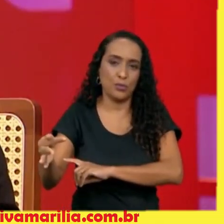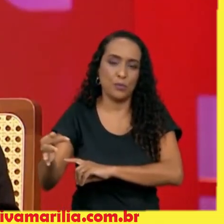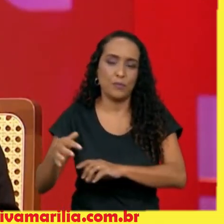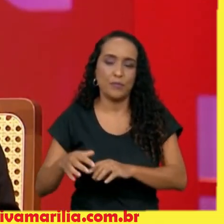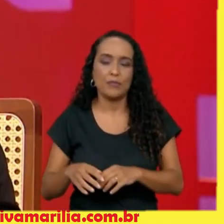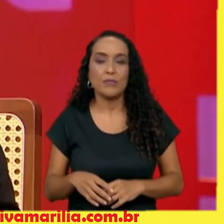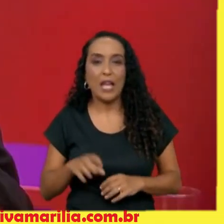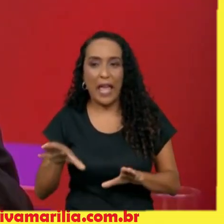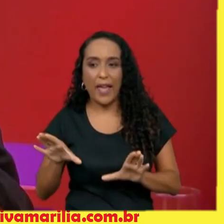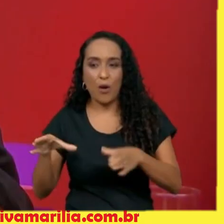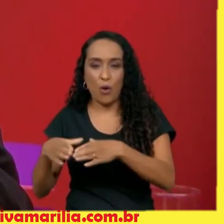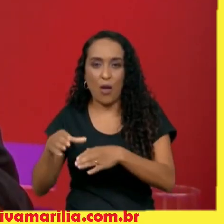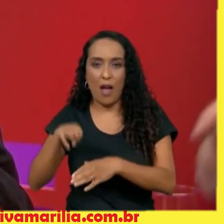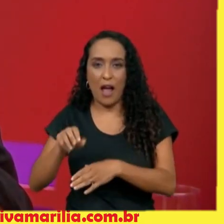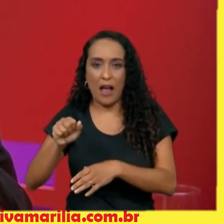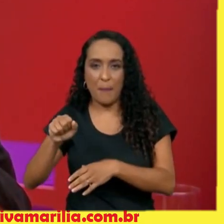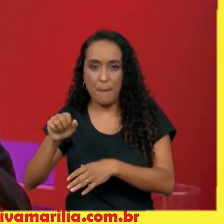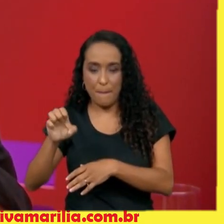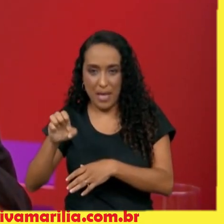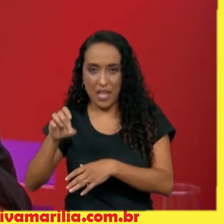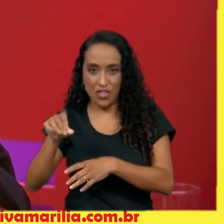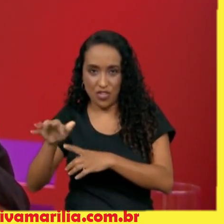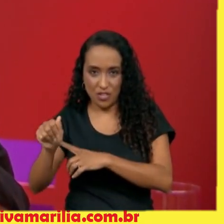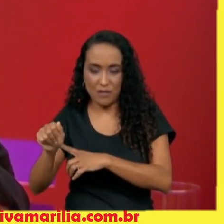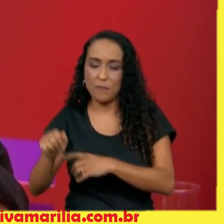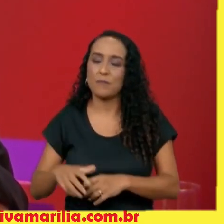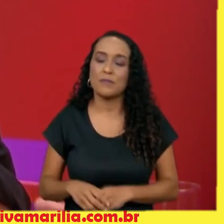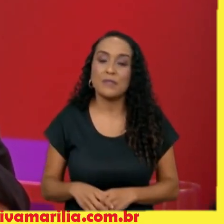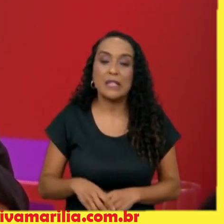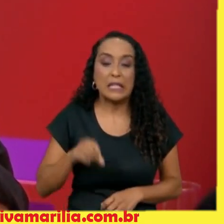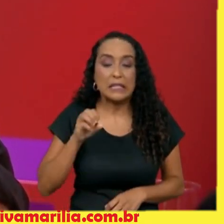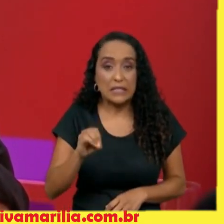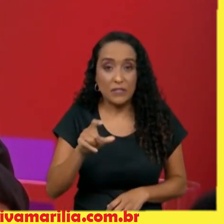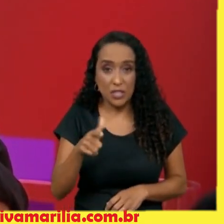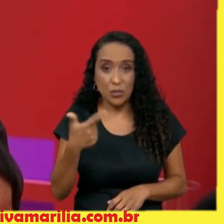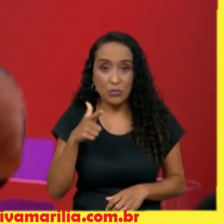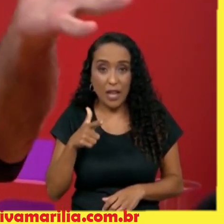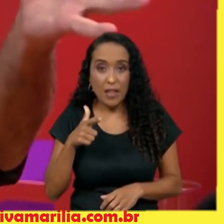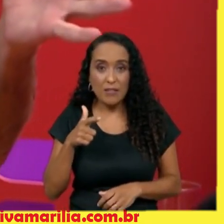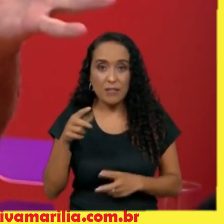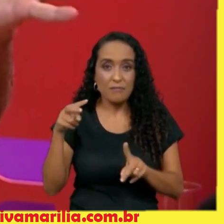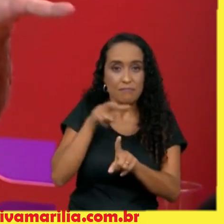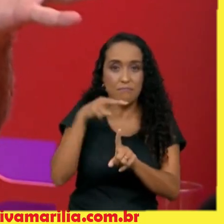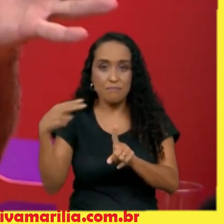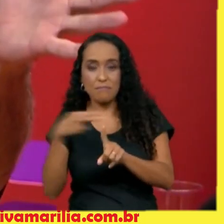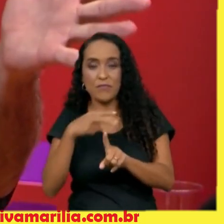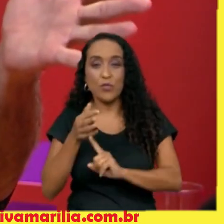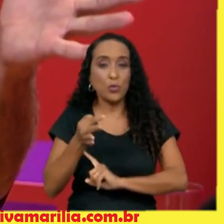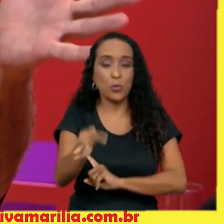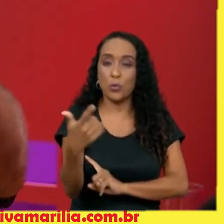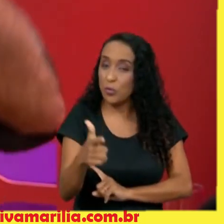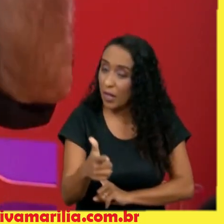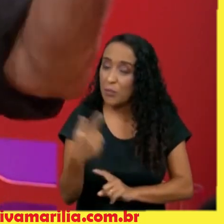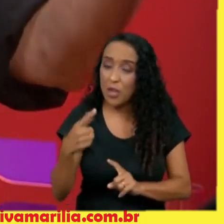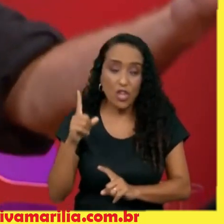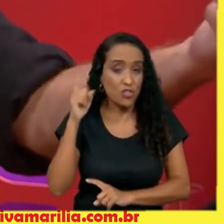Que é a coisa principal para uma personalidade. Se você não tem pensamento prospectivo, você não tem futuro. né? Porque o futuro é difícil para todo mundo e tal,